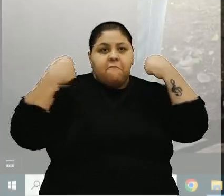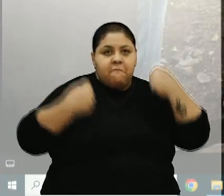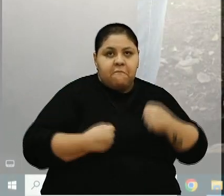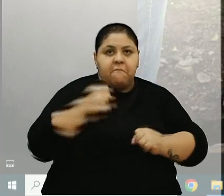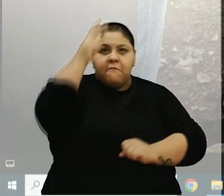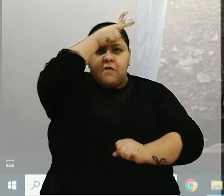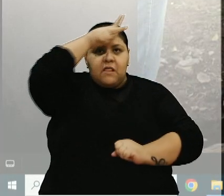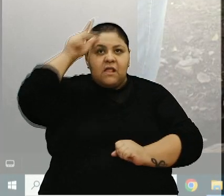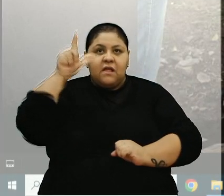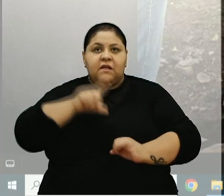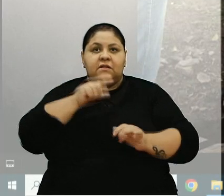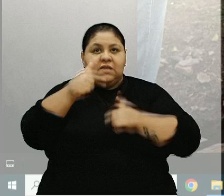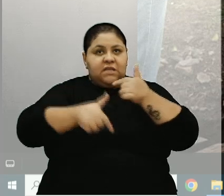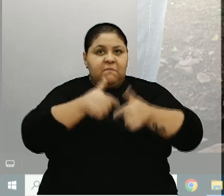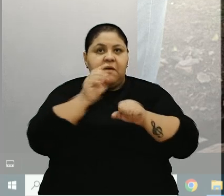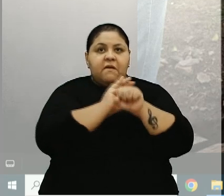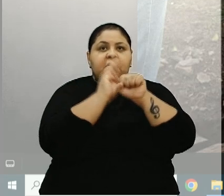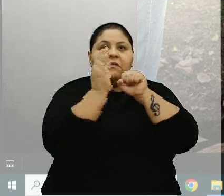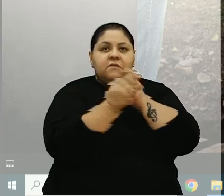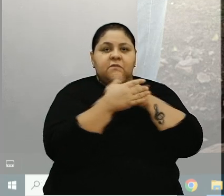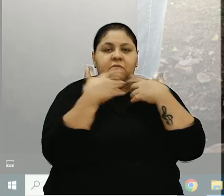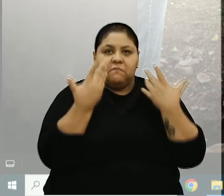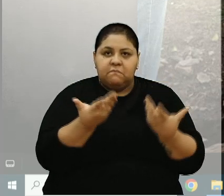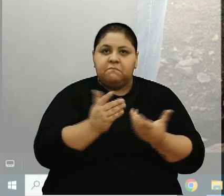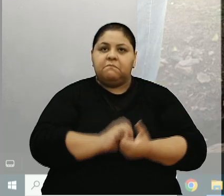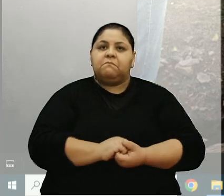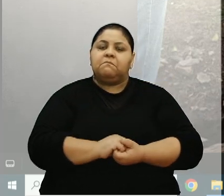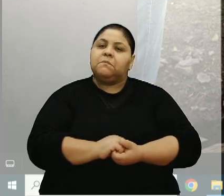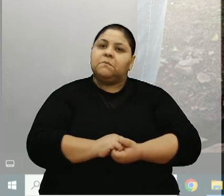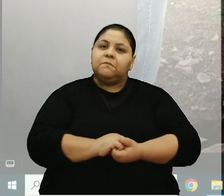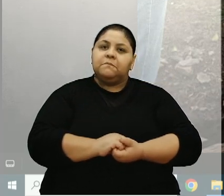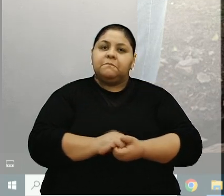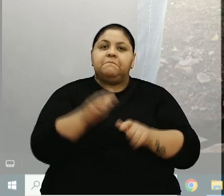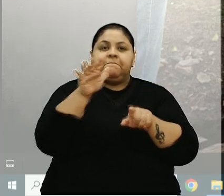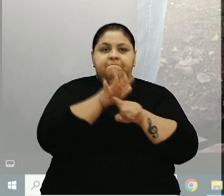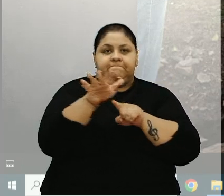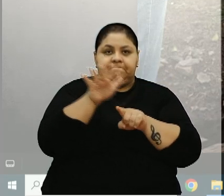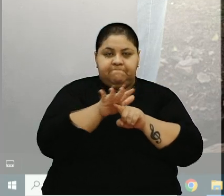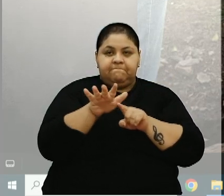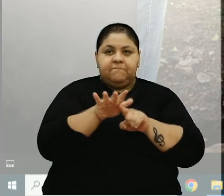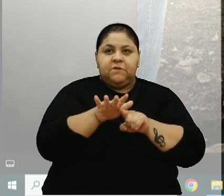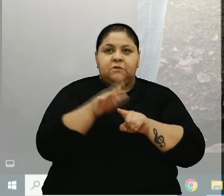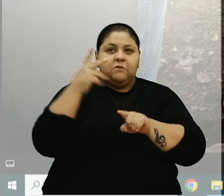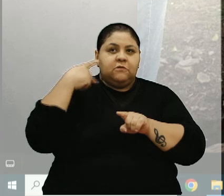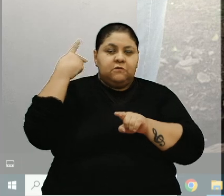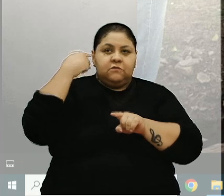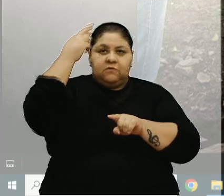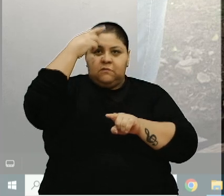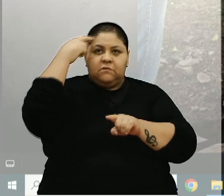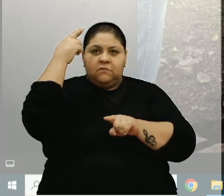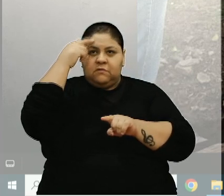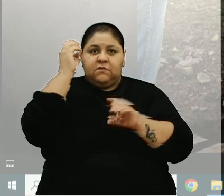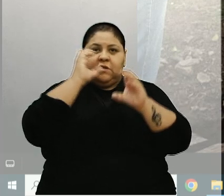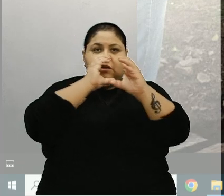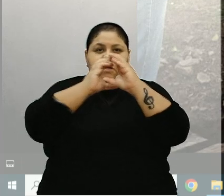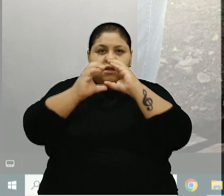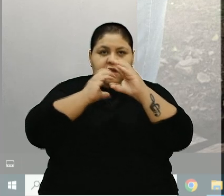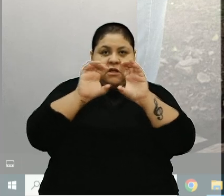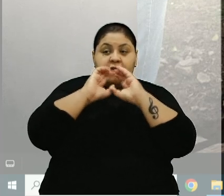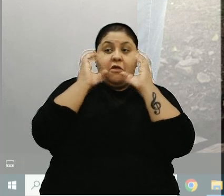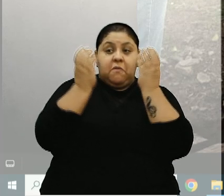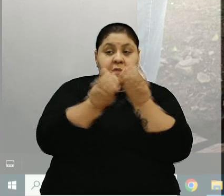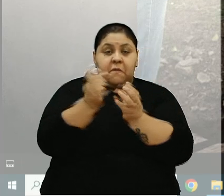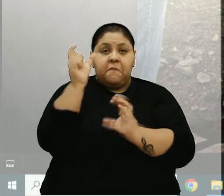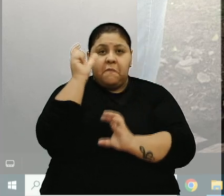tem trabalhado no bairro. Em relação à demanda, vereador Rafael Bueno, a imprensa, a comunidade que nos